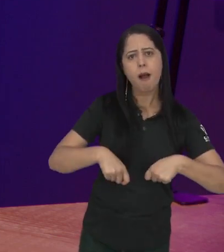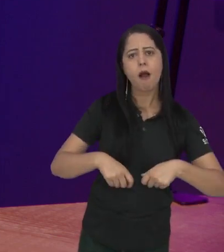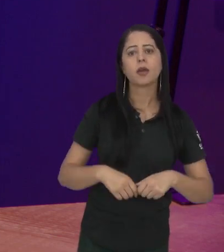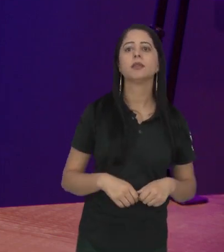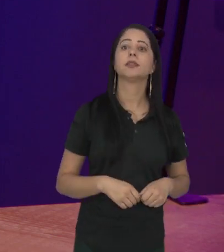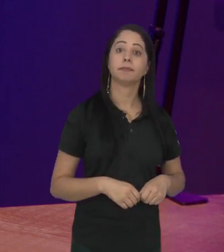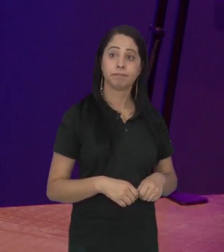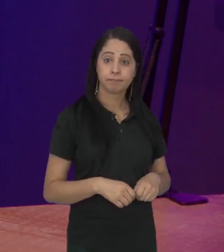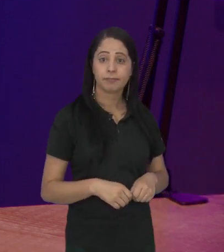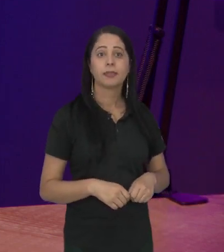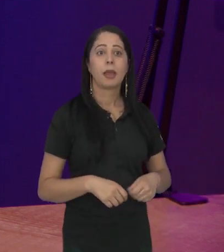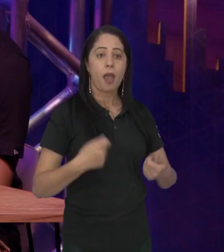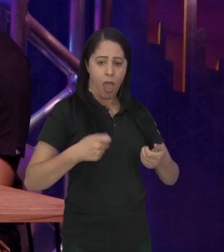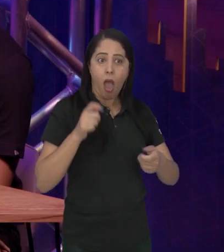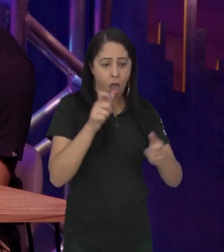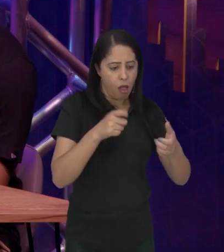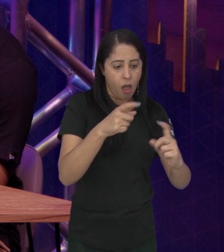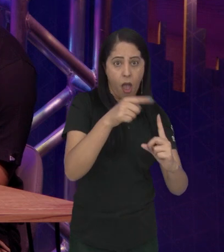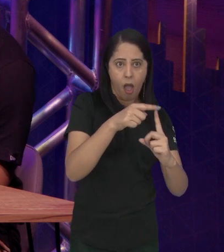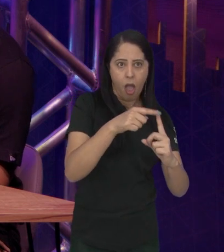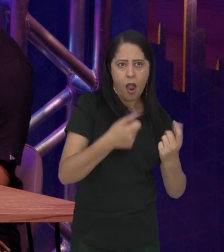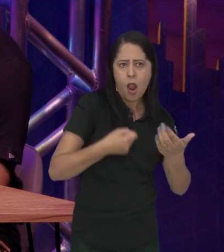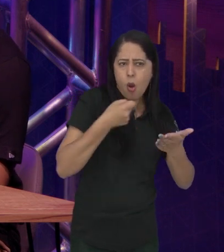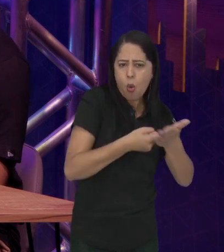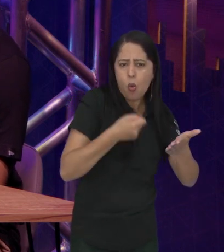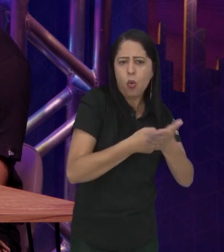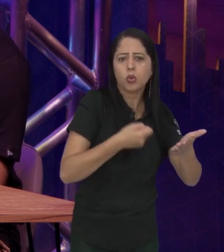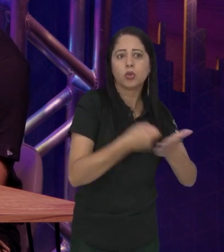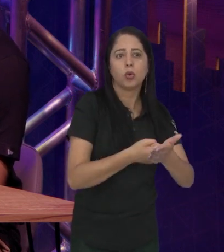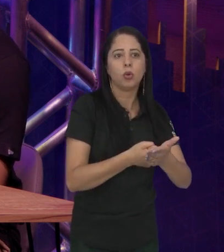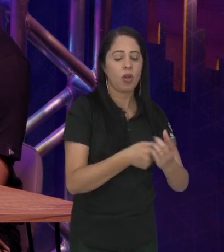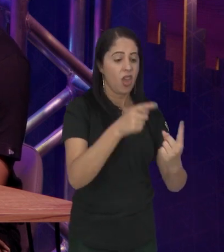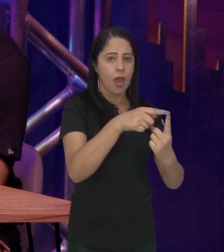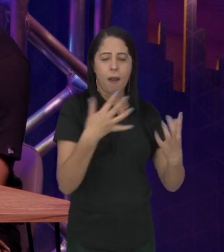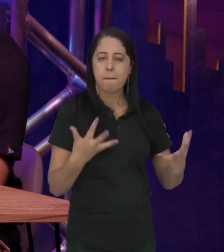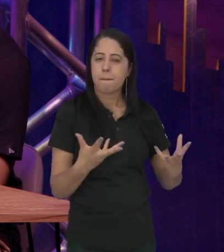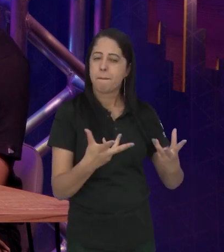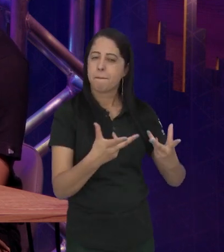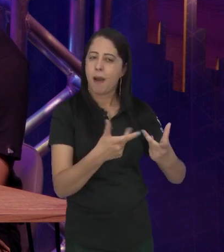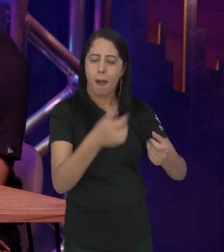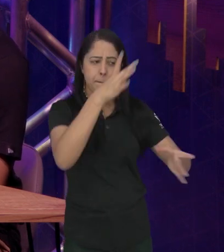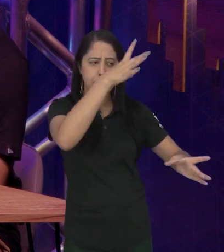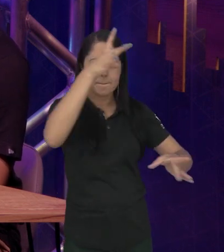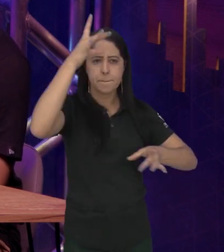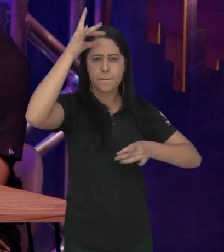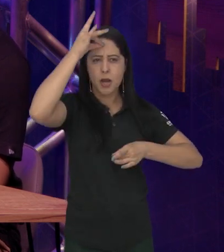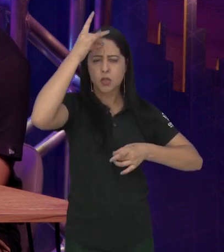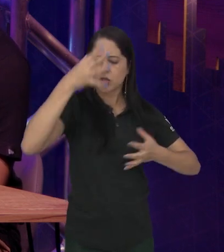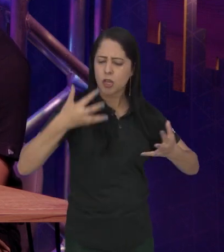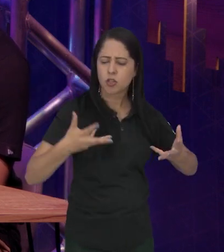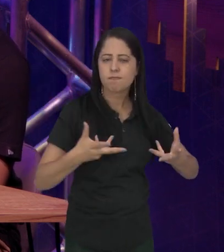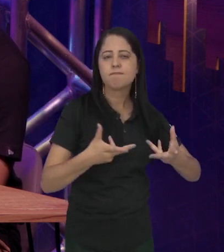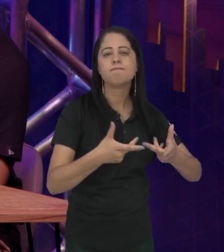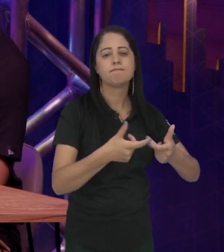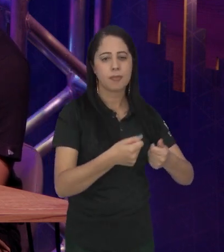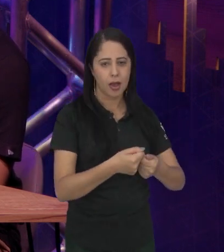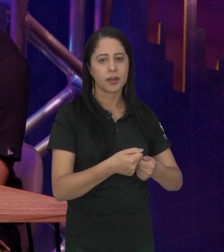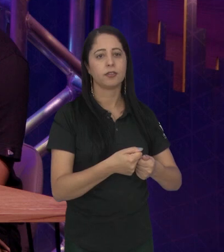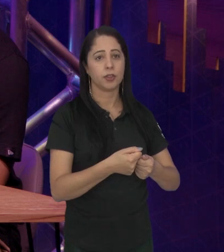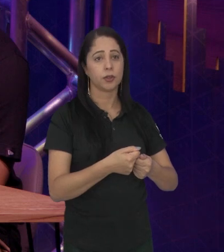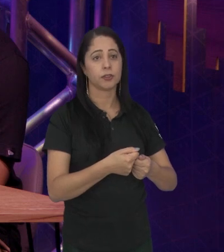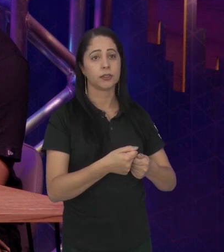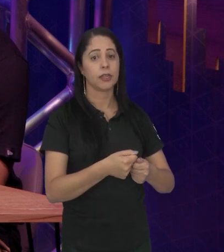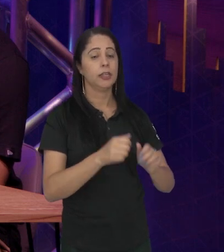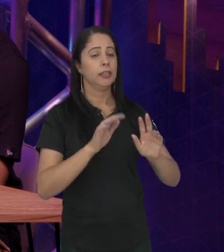fazer. E lutar literalmente. E lutar literalmente. E, gente, que papel magnífico. Não, é muito legal. Esse lugar, né, esse papel